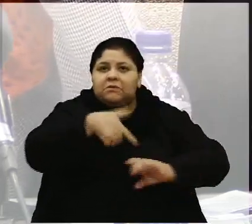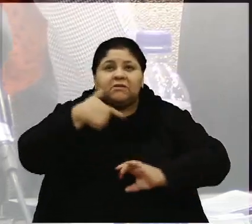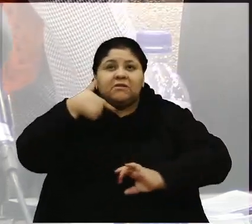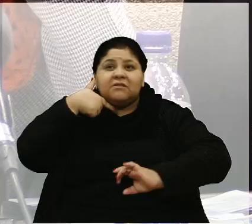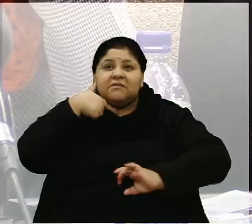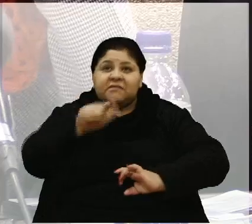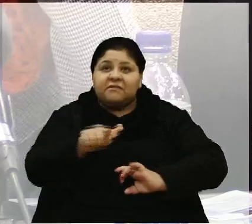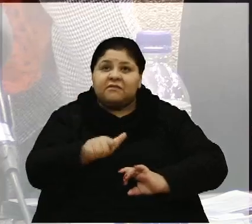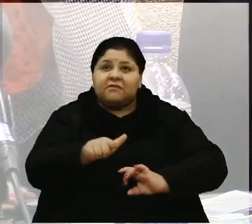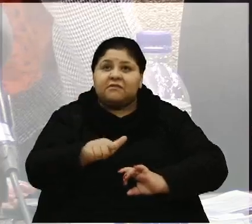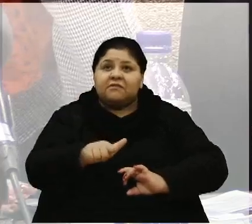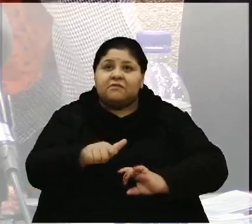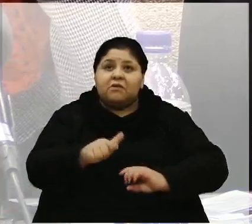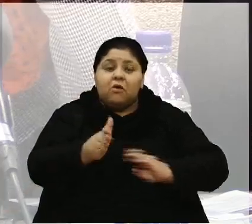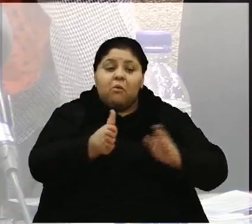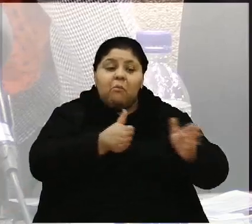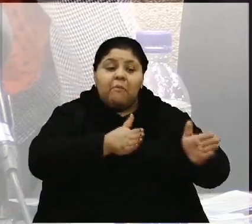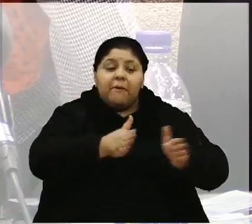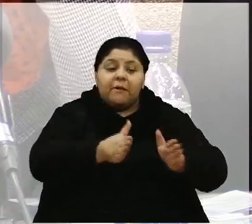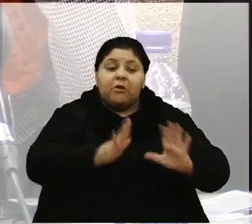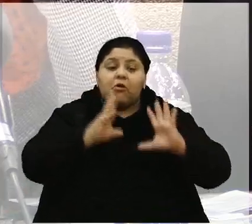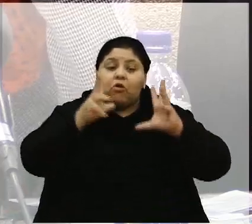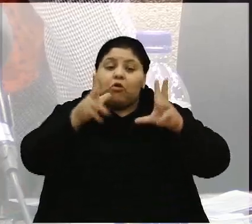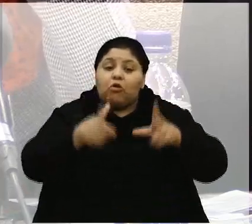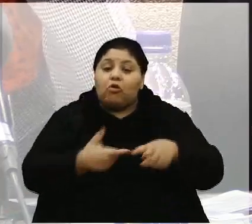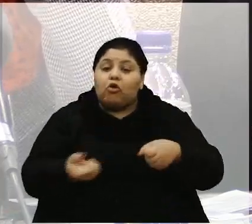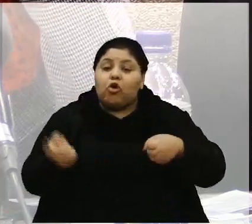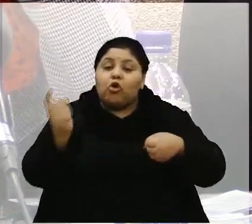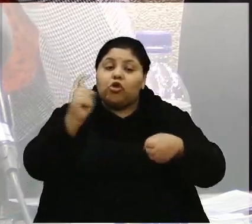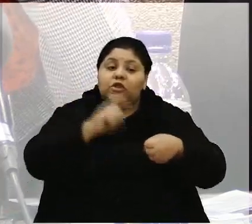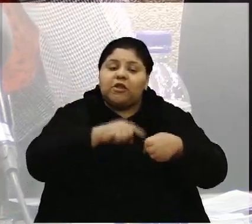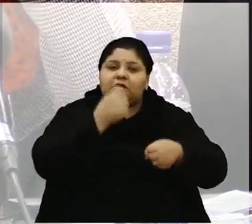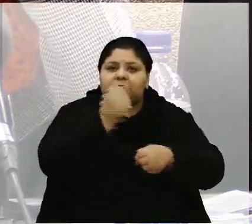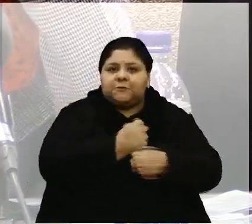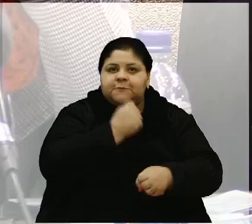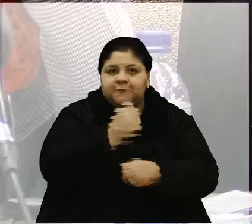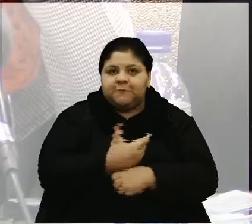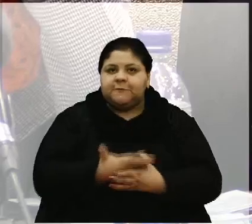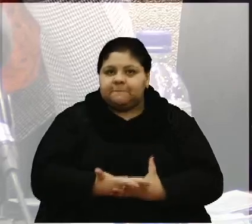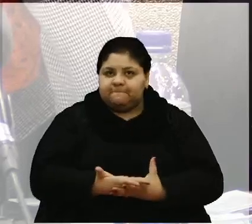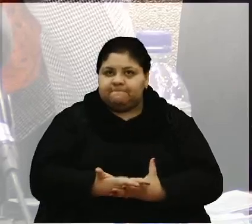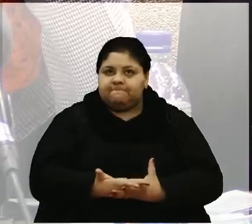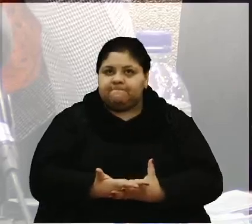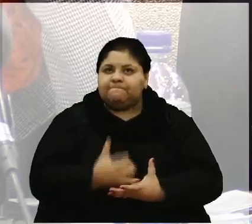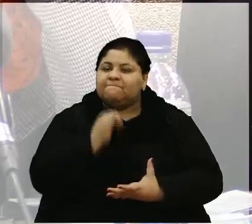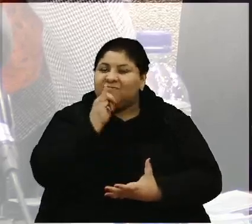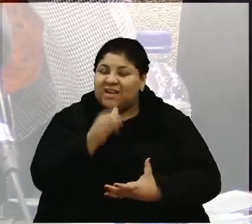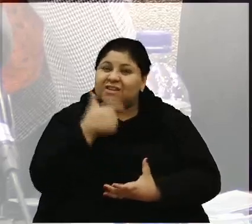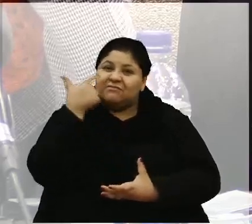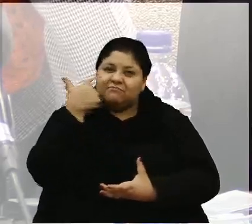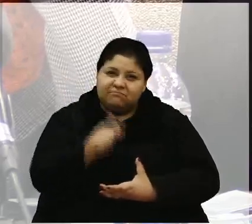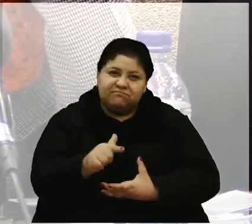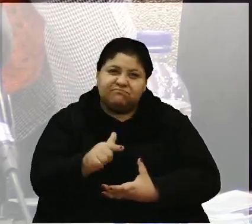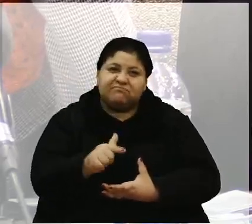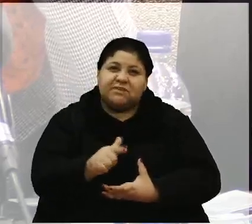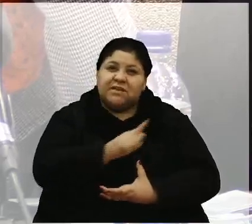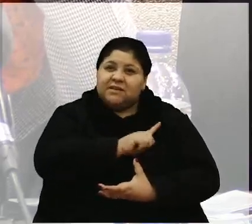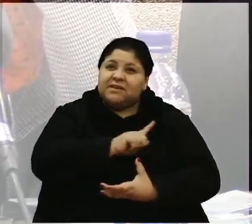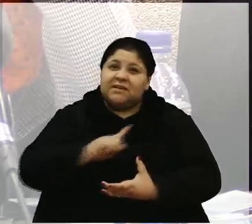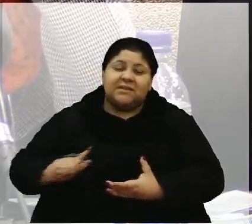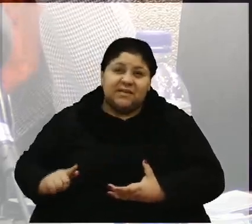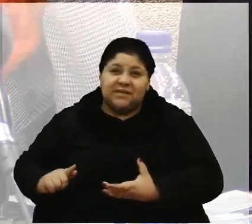nenhuma previsão de quando haverá o retorno dessas obras. Então, falo novamente, é um governo